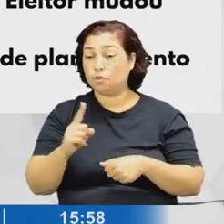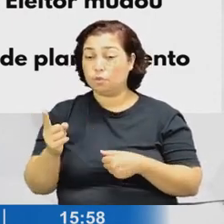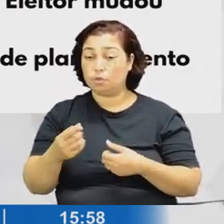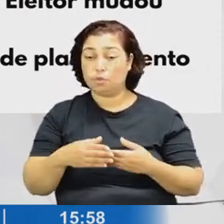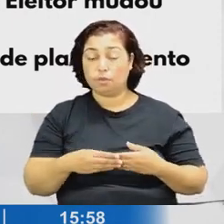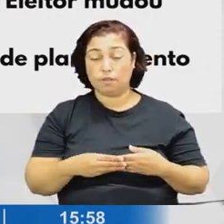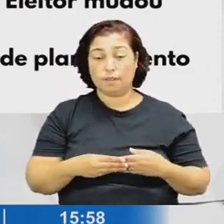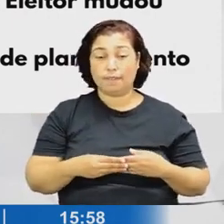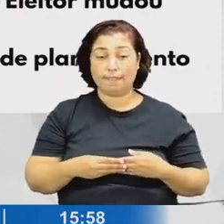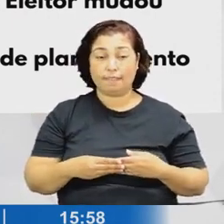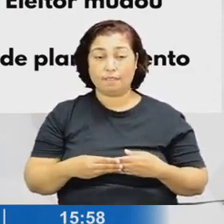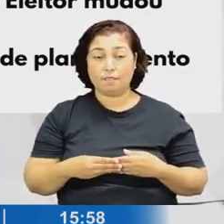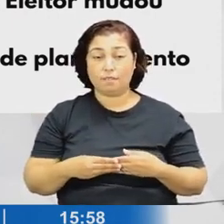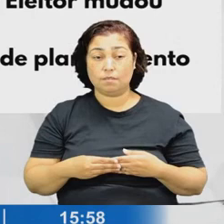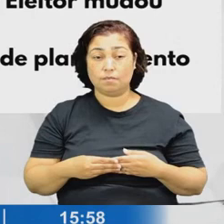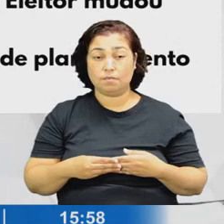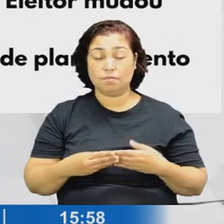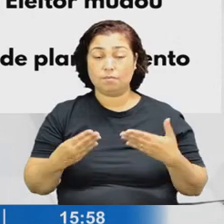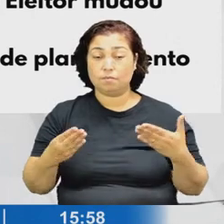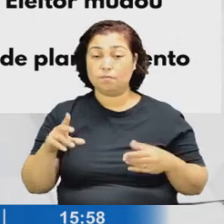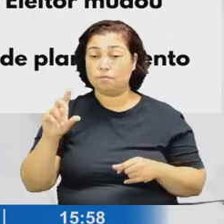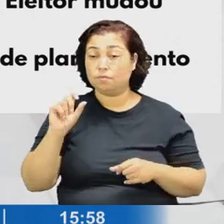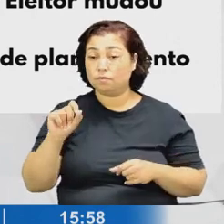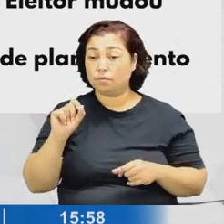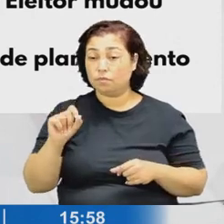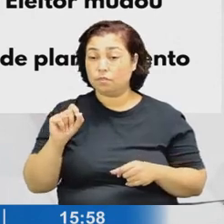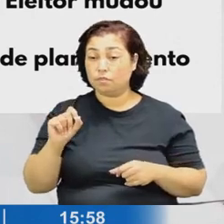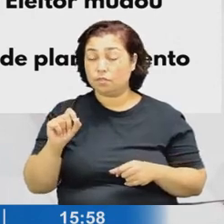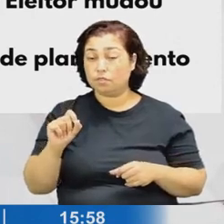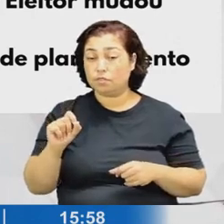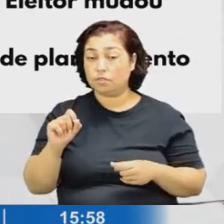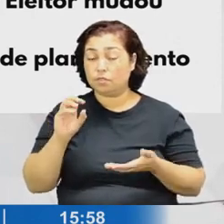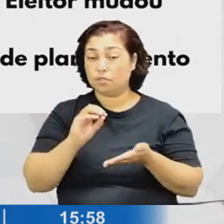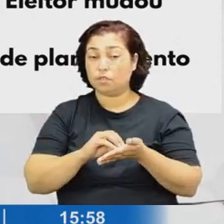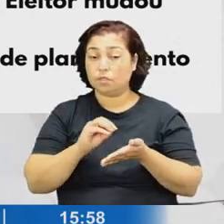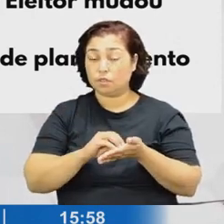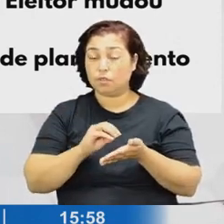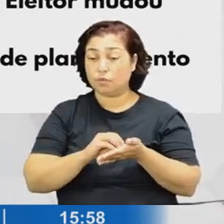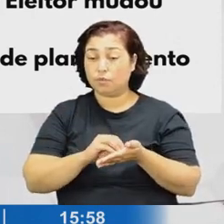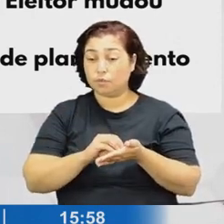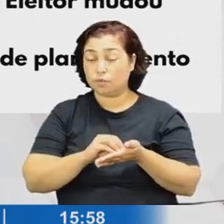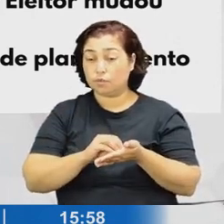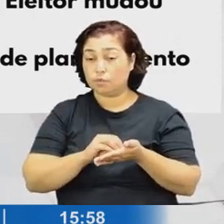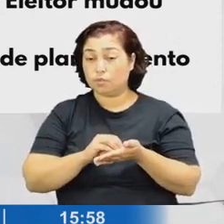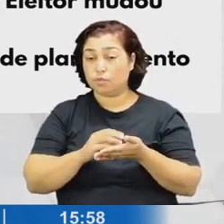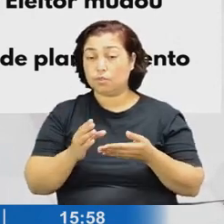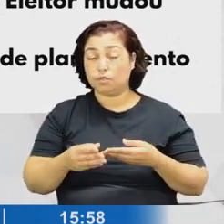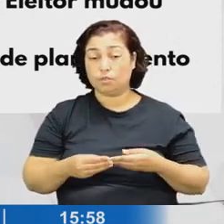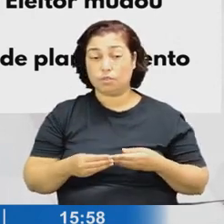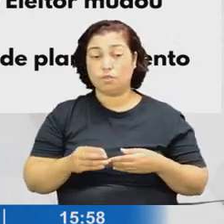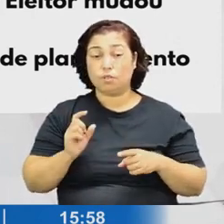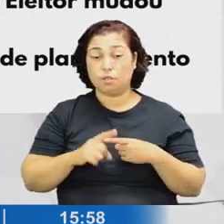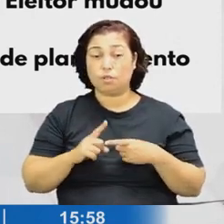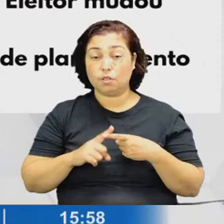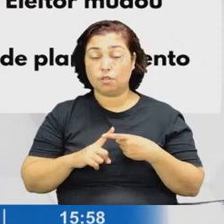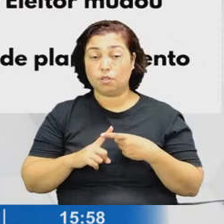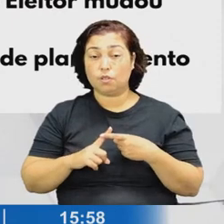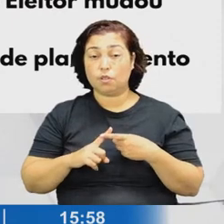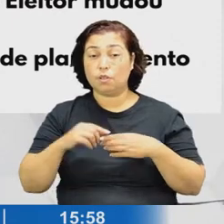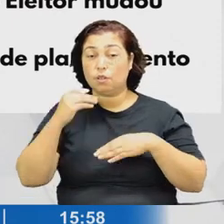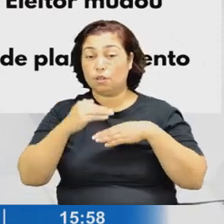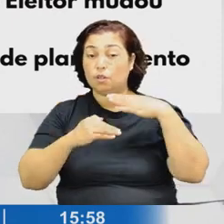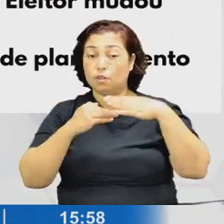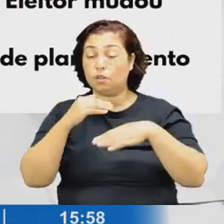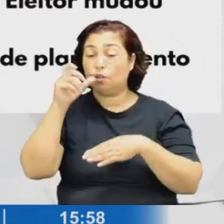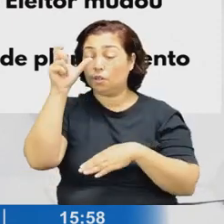correndo para um lado e para o outro o que mata uma reputação é falta de congruência gente porque o que constrói reputação